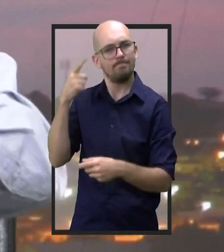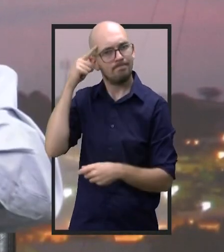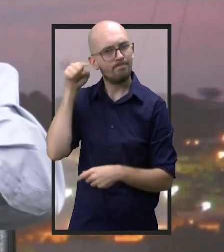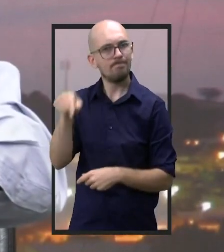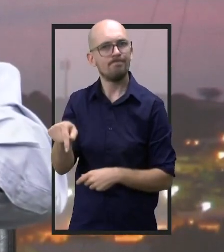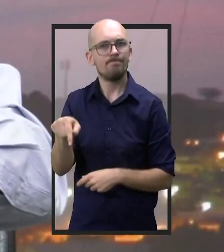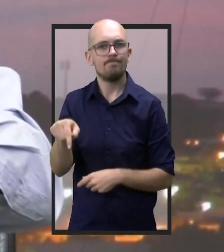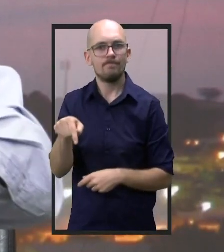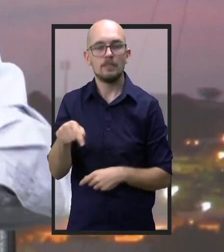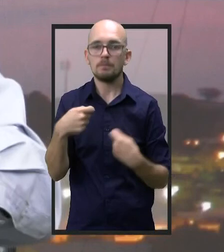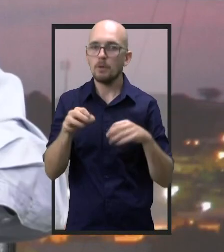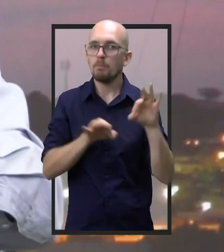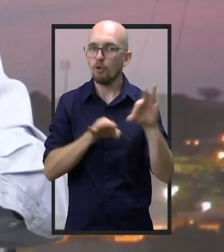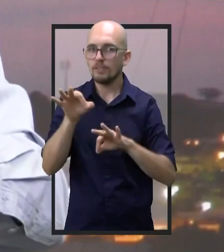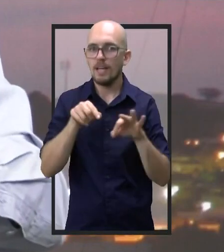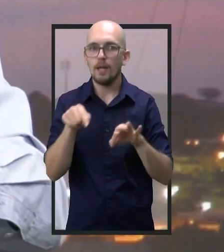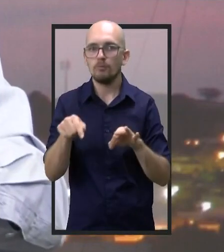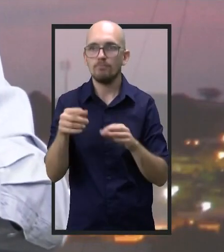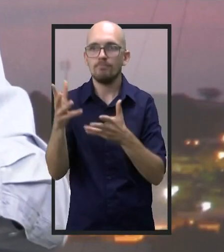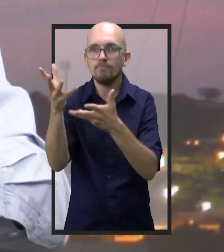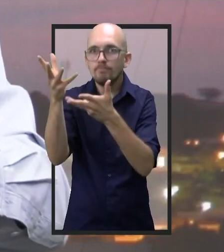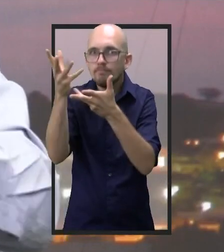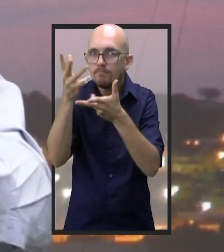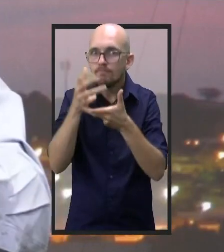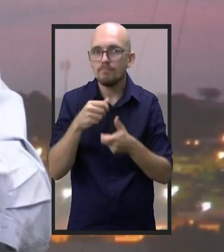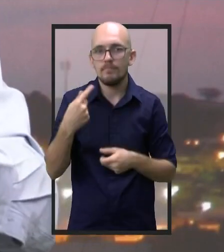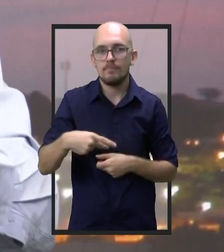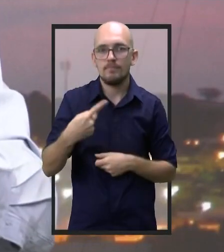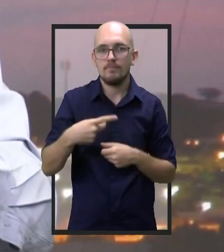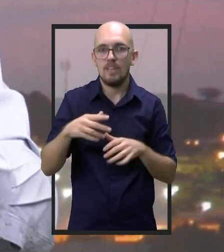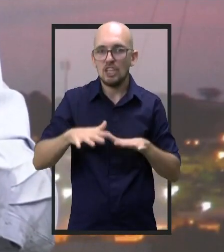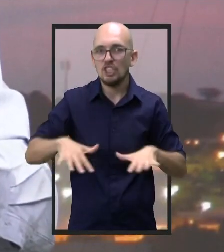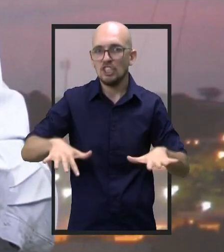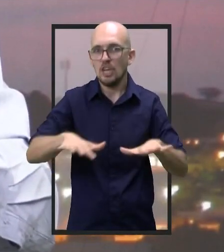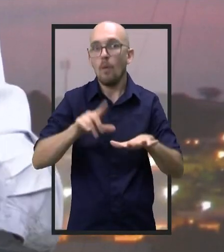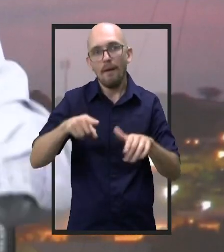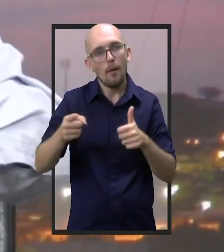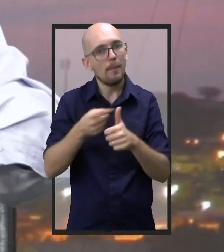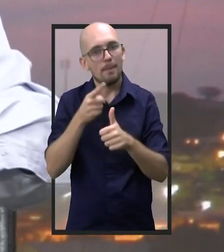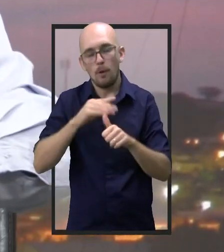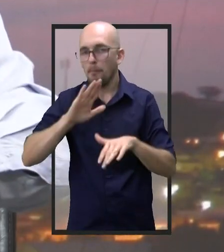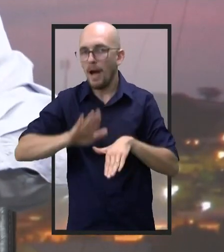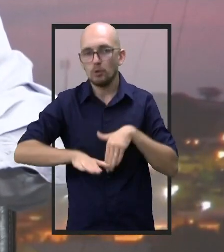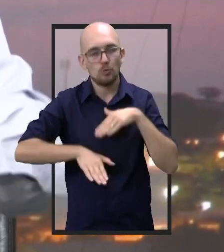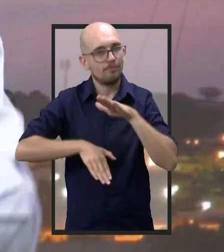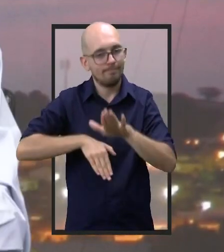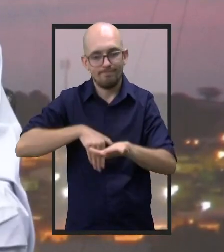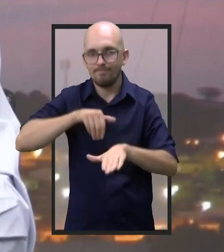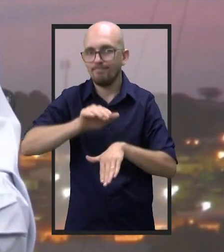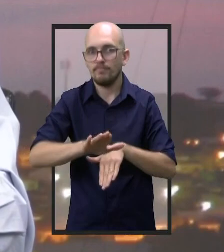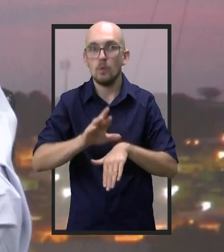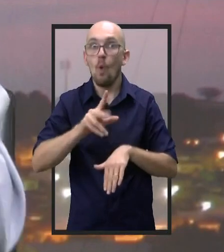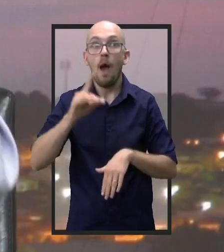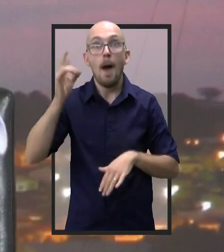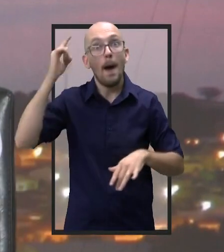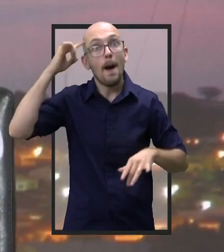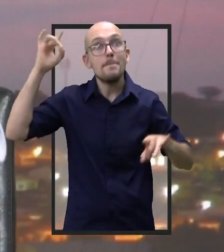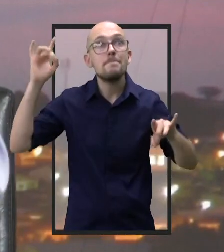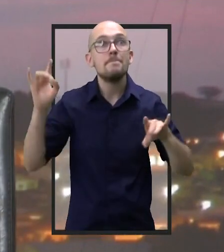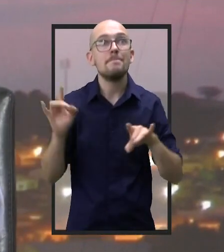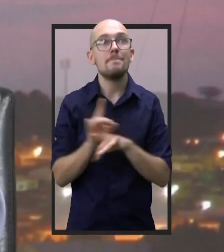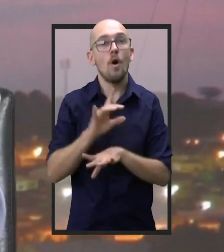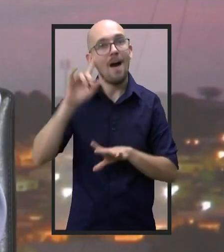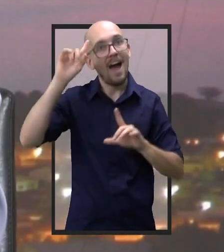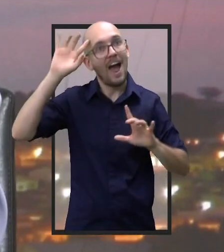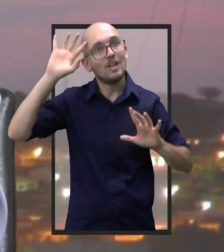esse projeto MPB que trouxemos para a nossa região é um primeiro passo. Não é a solução, mas é uma